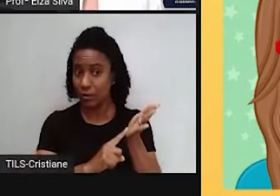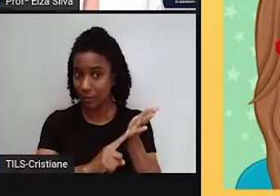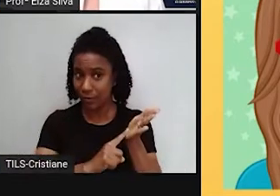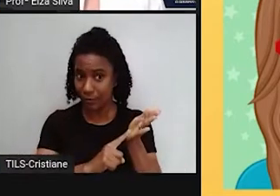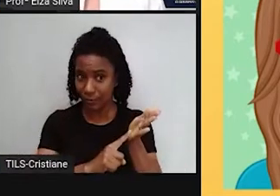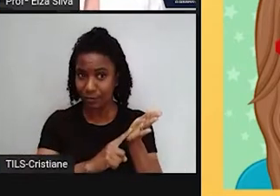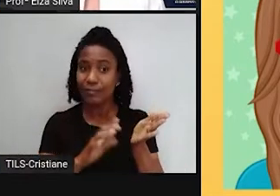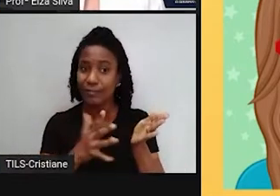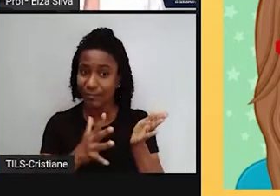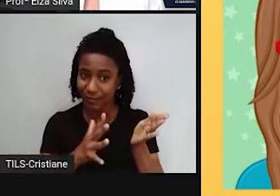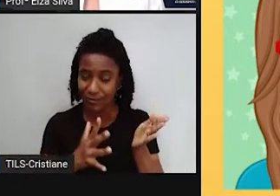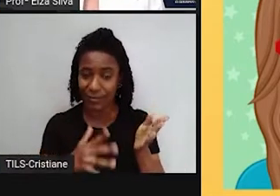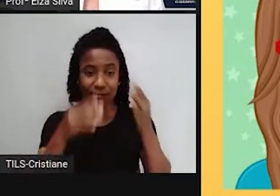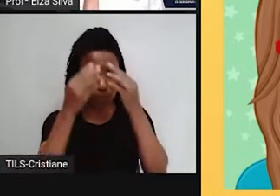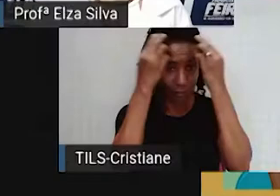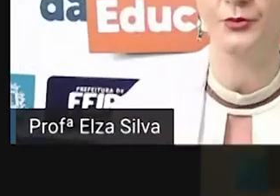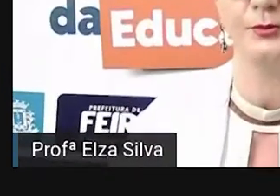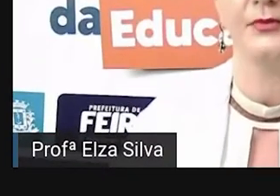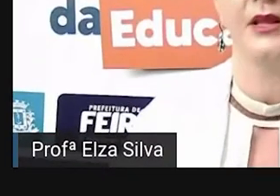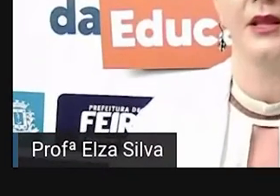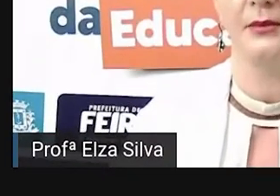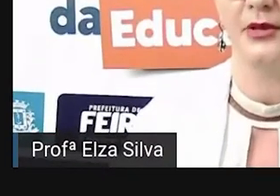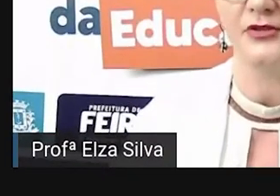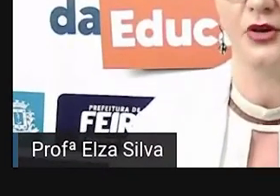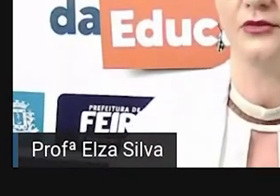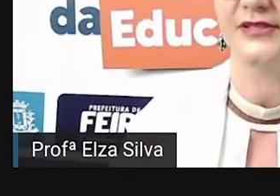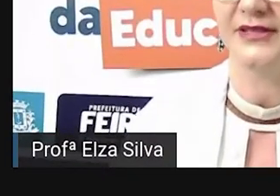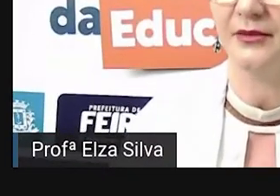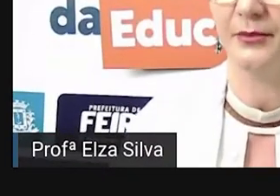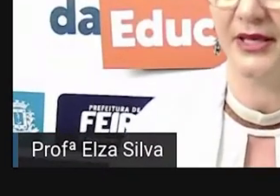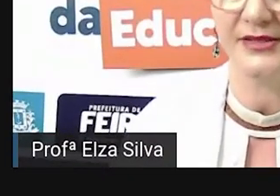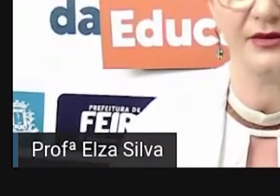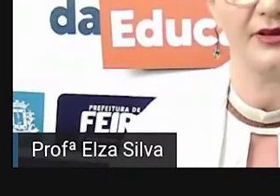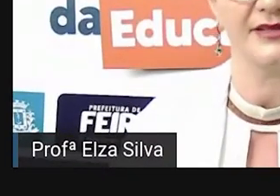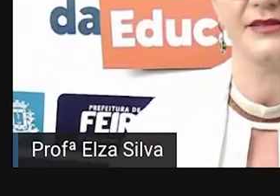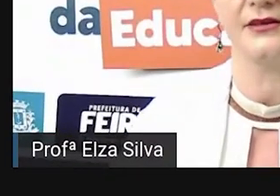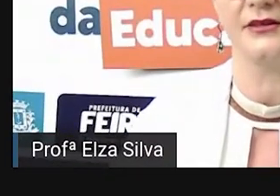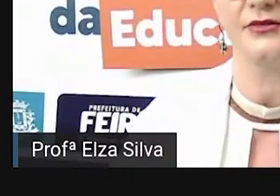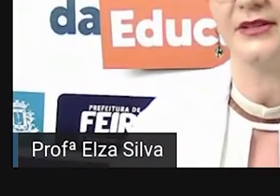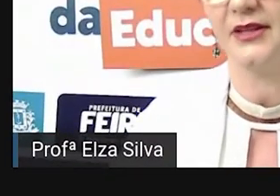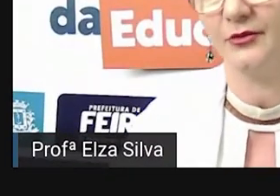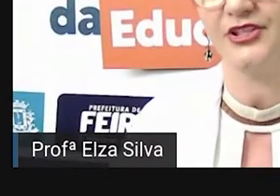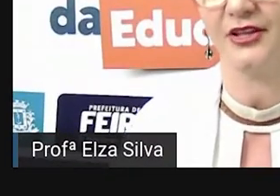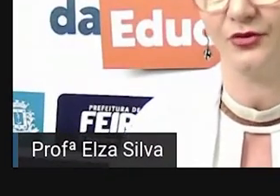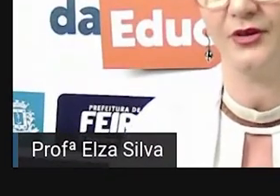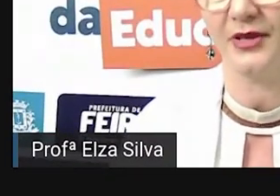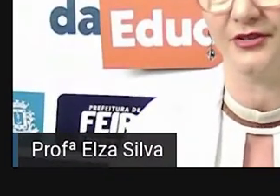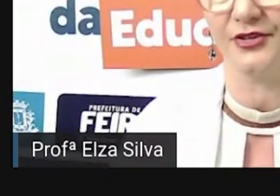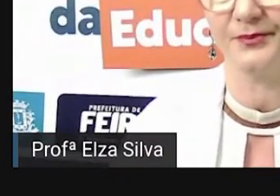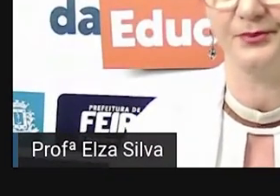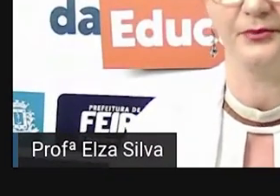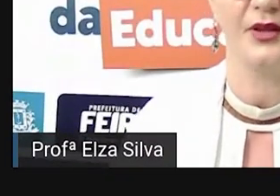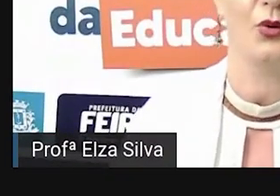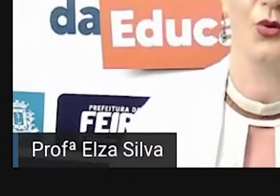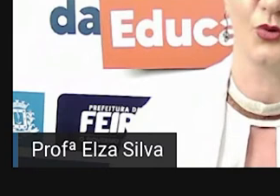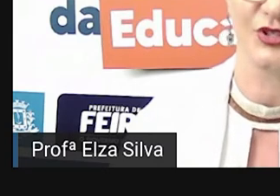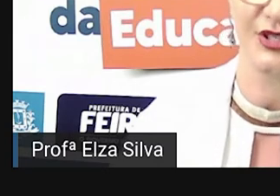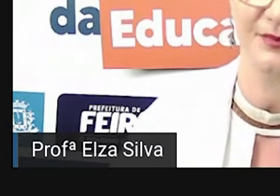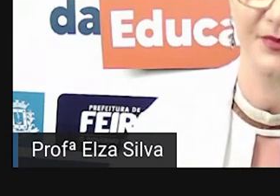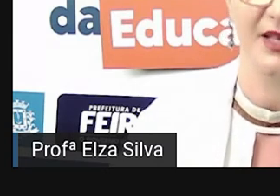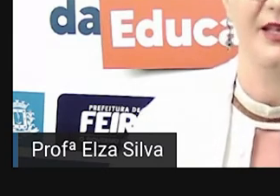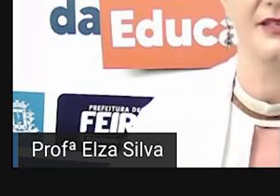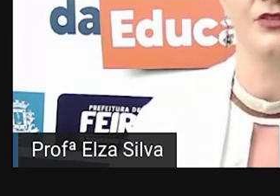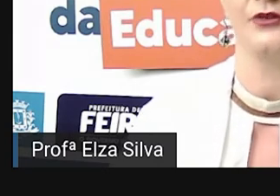e castanhos, de tamanho médio. Meus olhos também são castanhos e tenho estatura média.